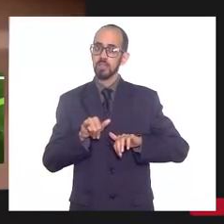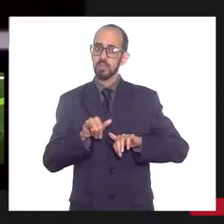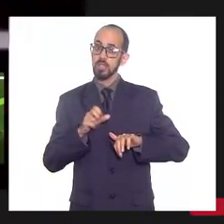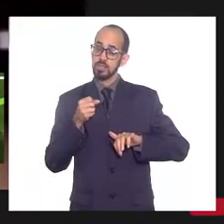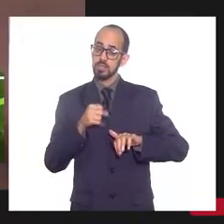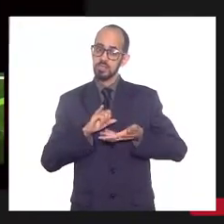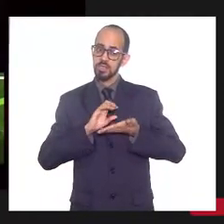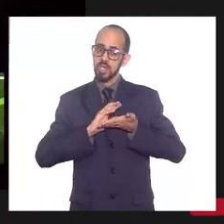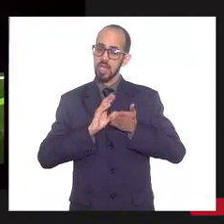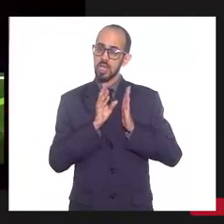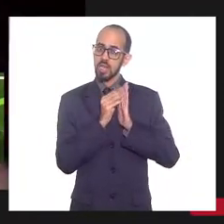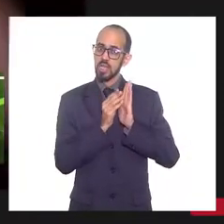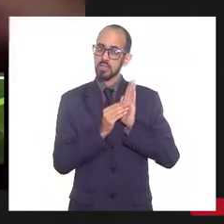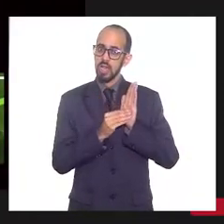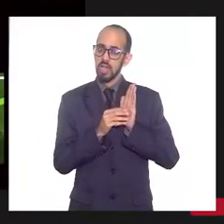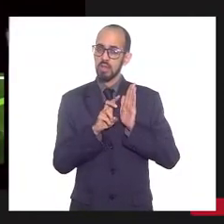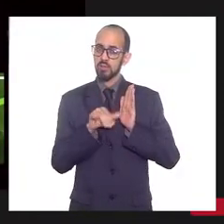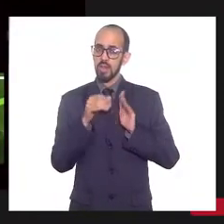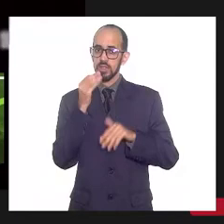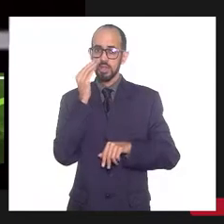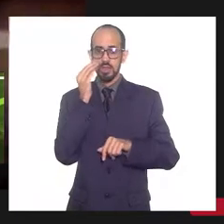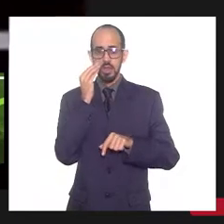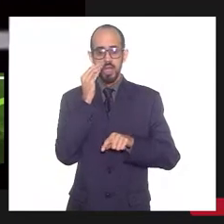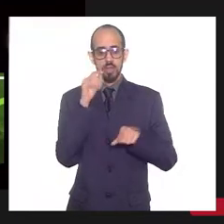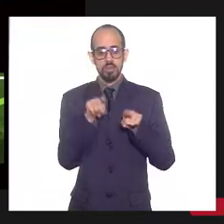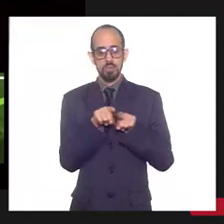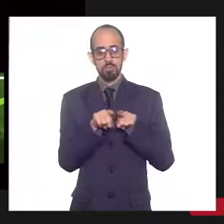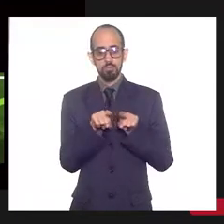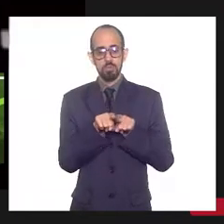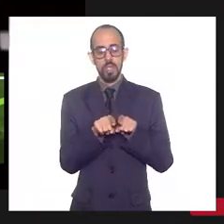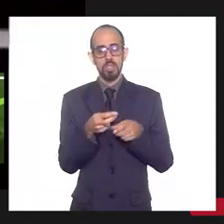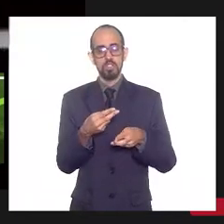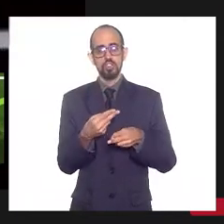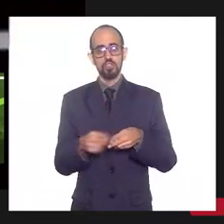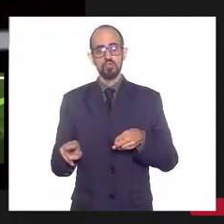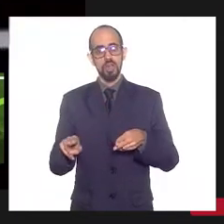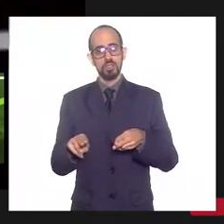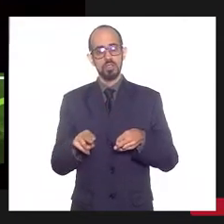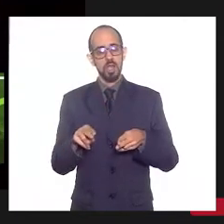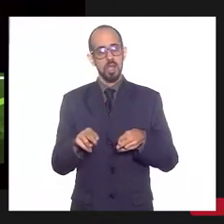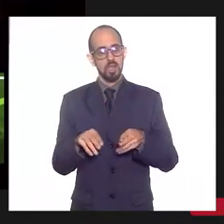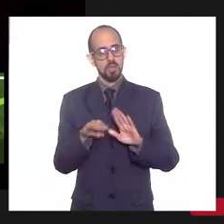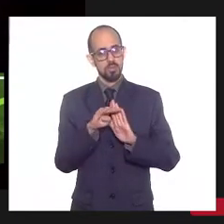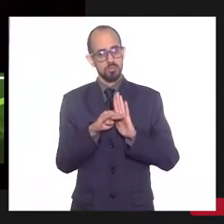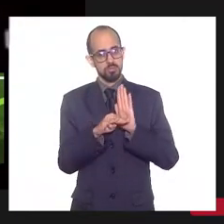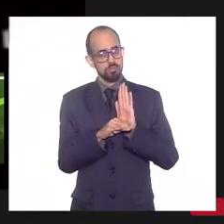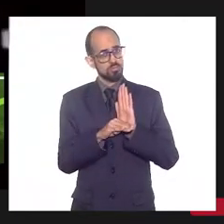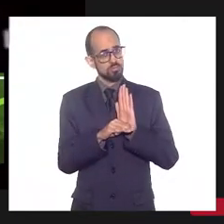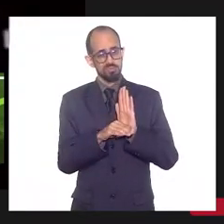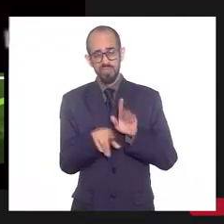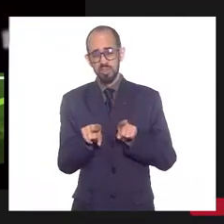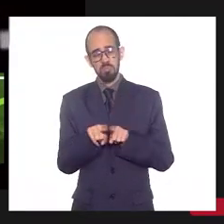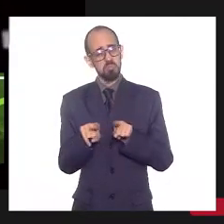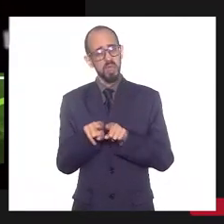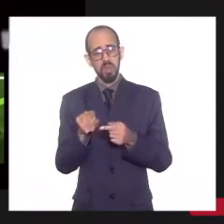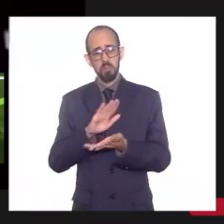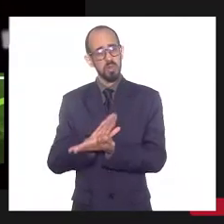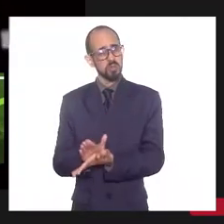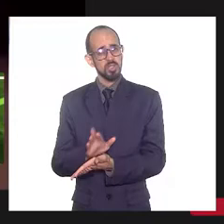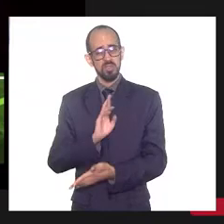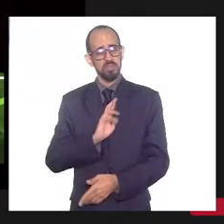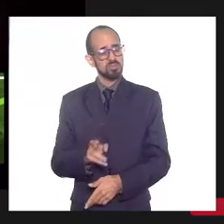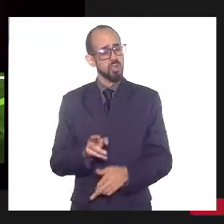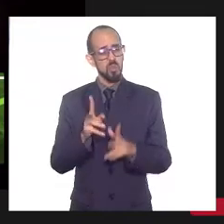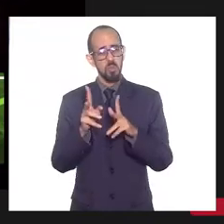foi registrada ele tenta sempre é minorar o procedimento intolerância religiosa a mesma coisa nós